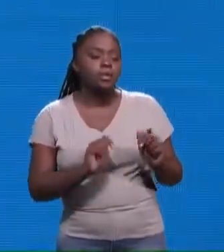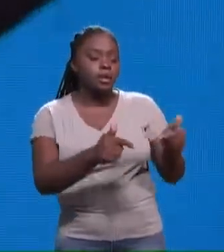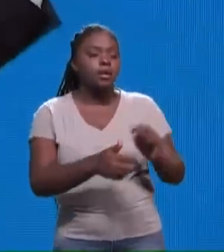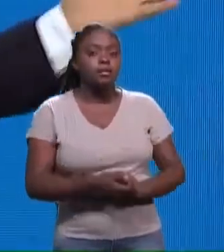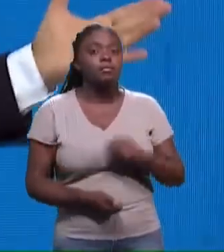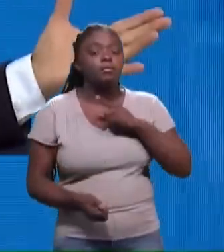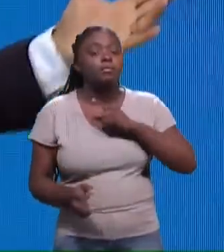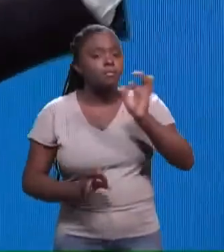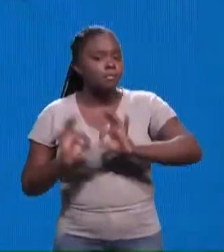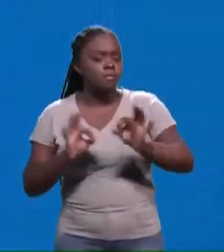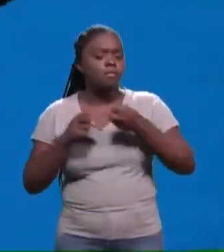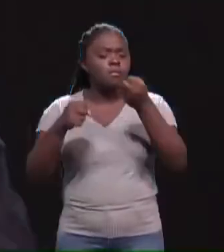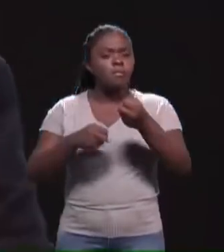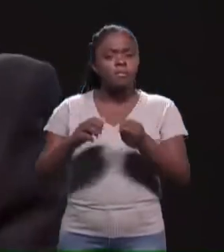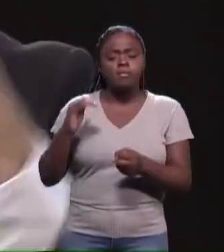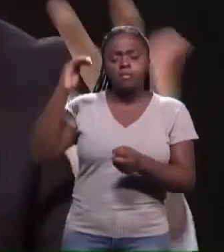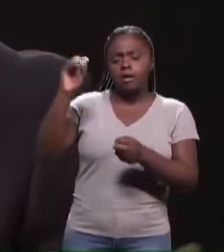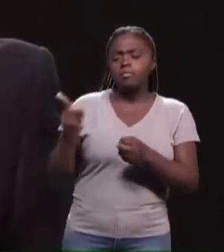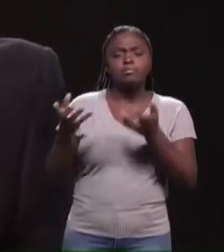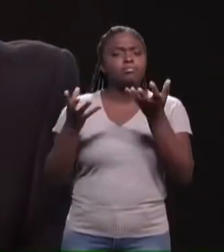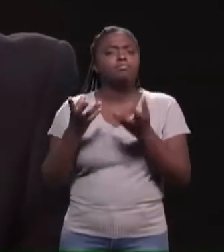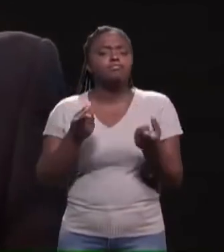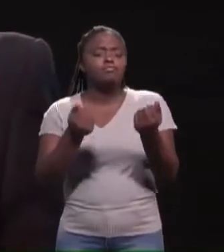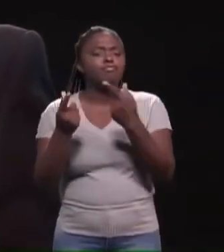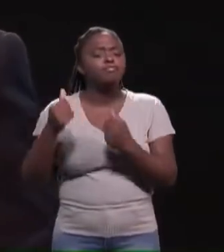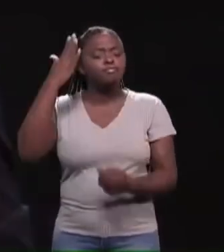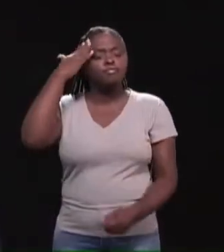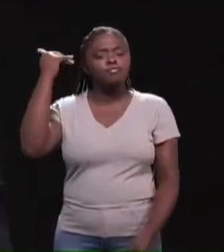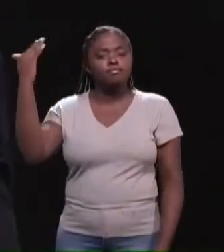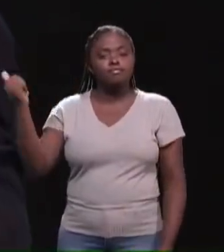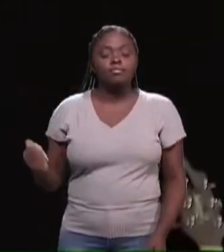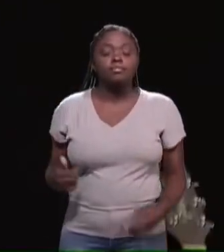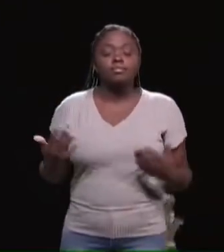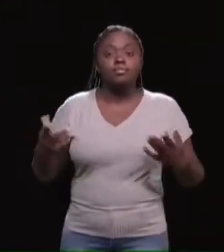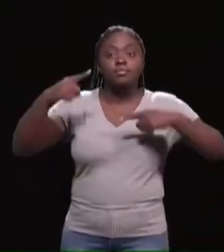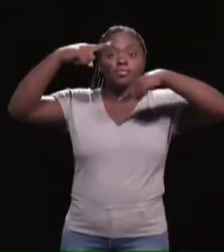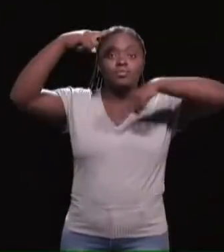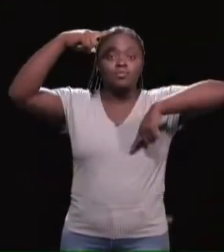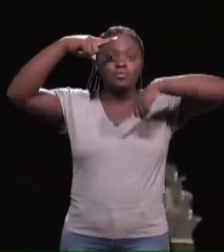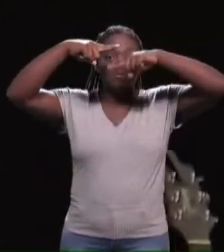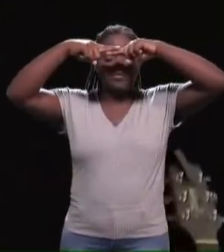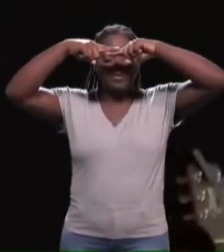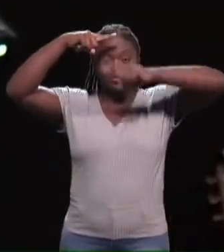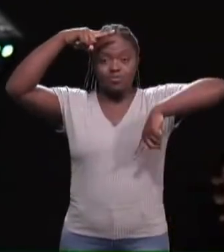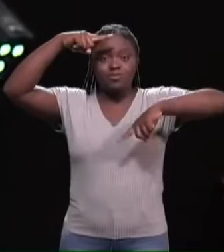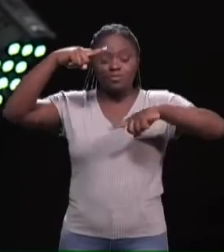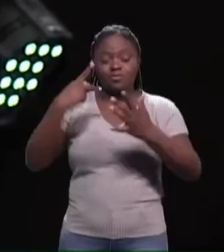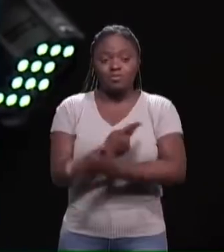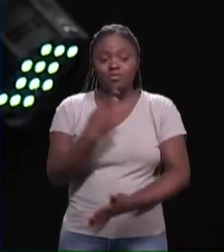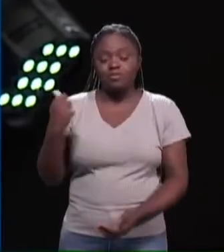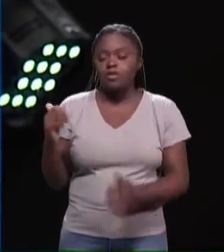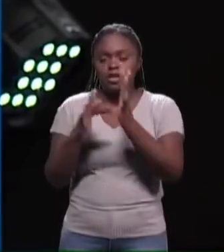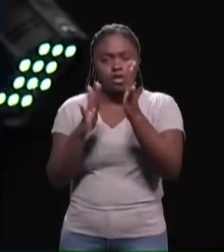Judas tinha um plano de poder. Ele queria grana e ele queria fama. Aí a gota d'água foi o dia que Jesus estava na